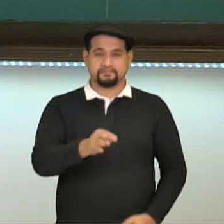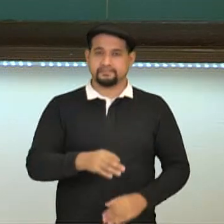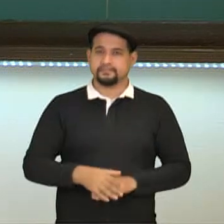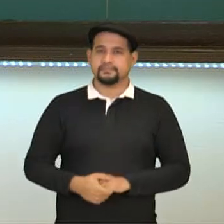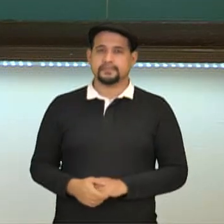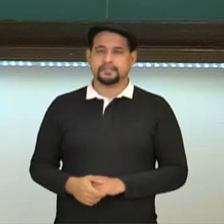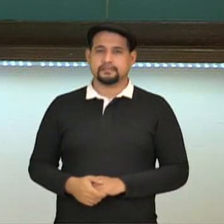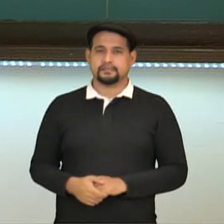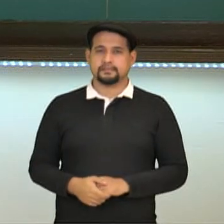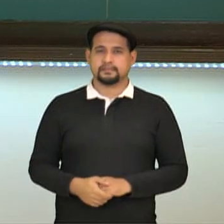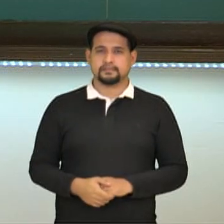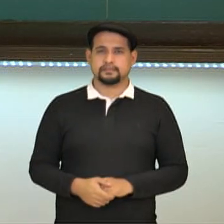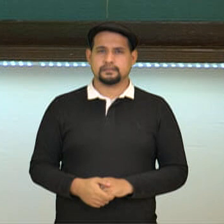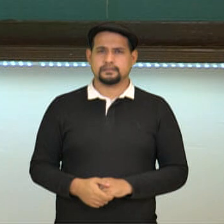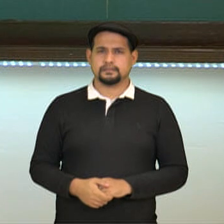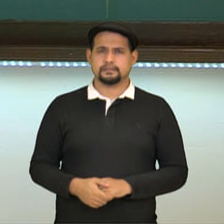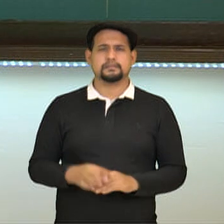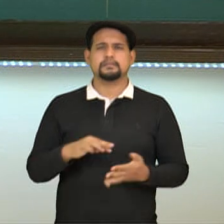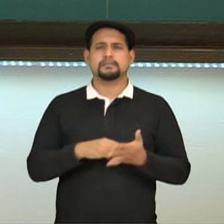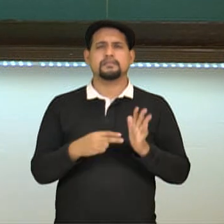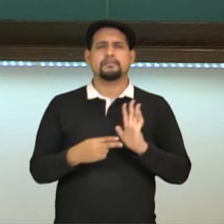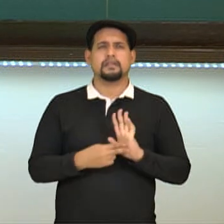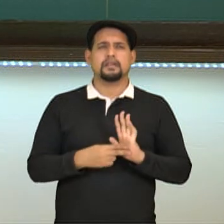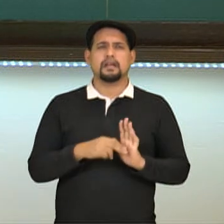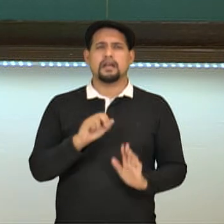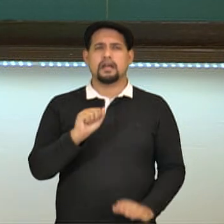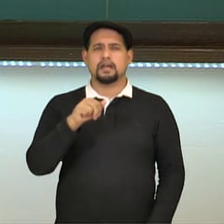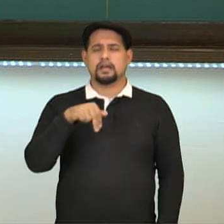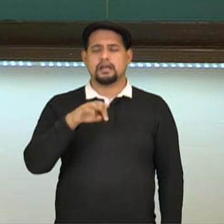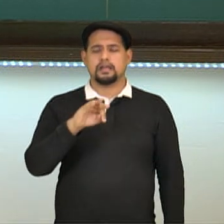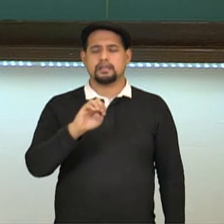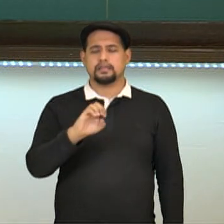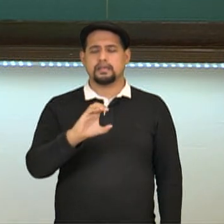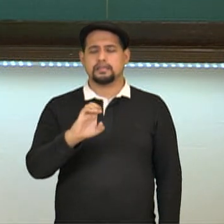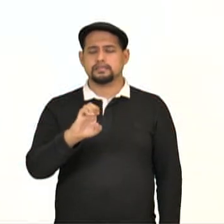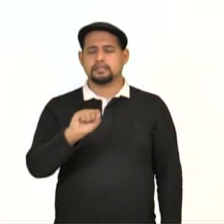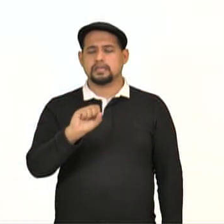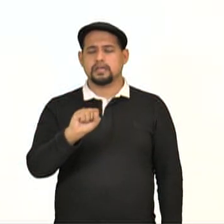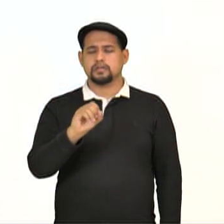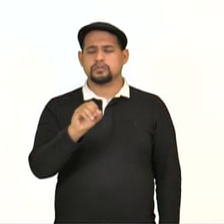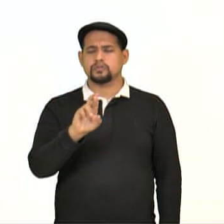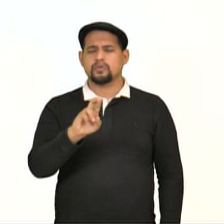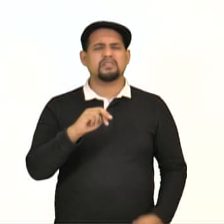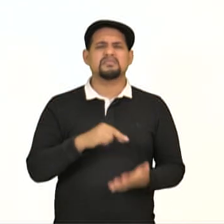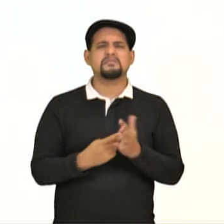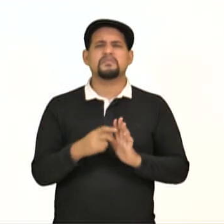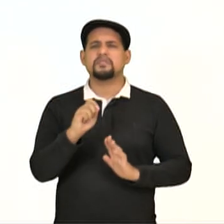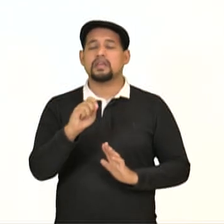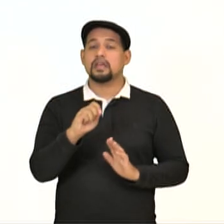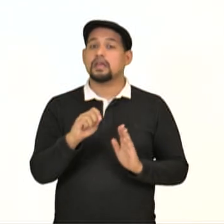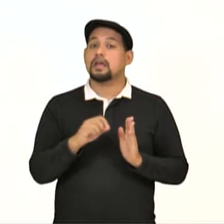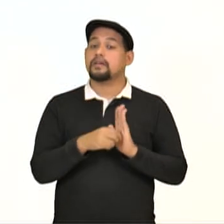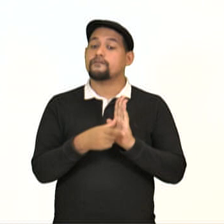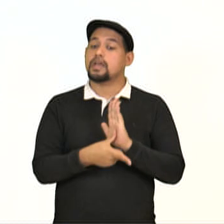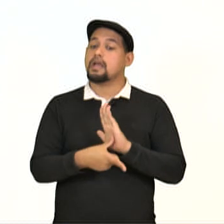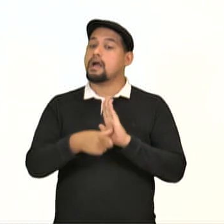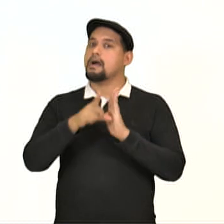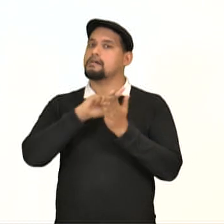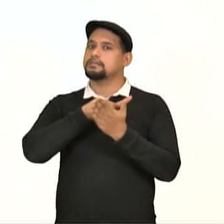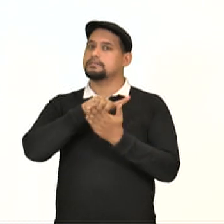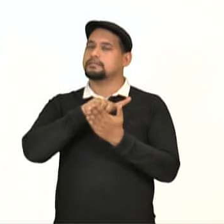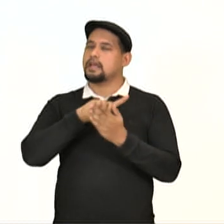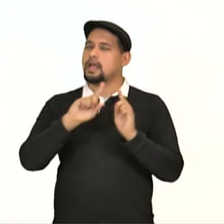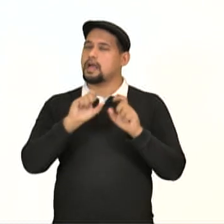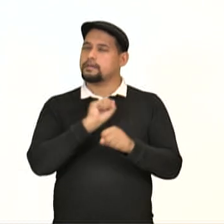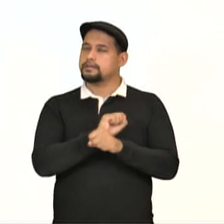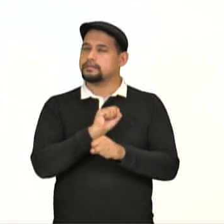bem. O que seria antecessor? Antecessor é aquilo que vem antes. A prof vai